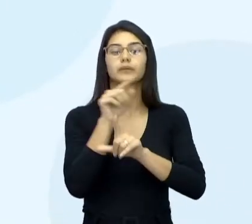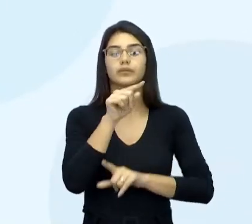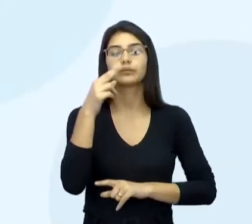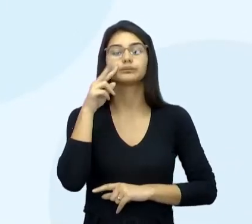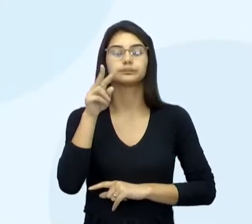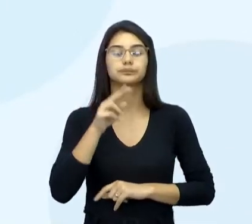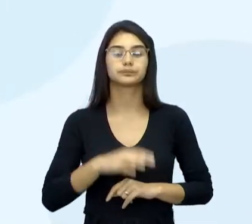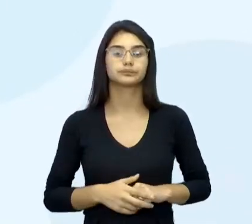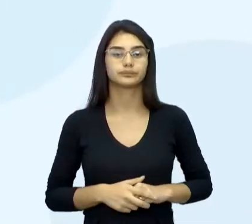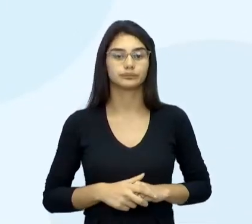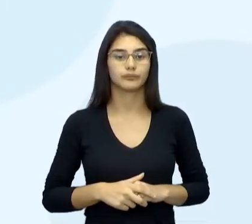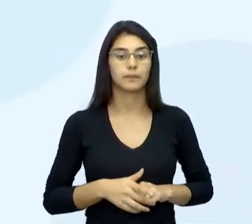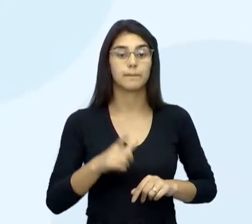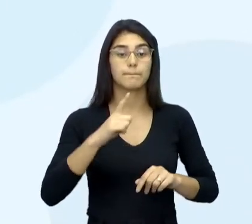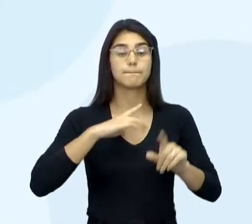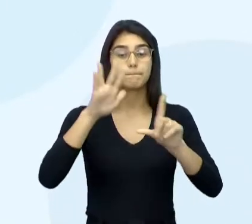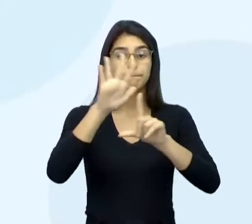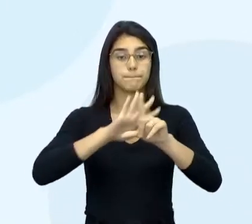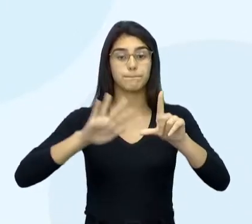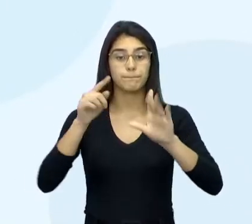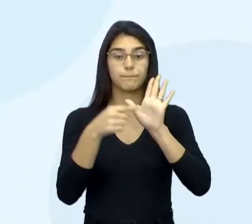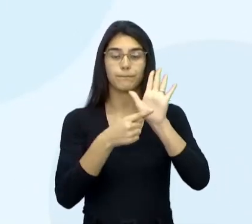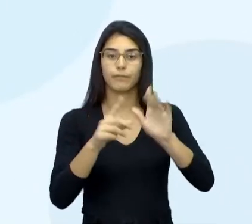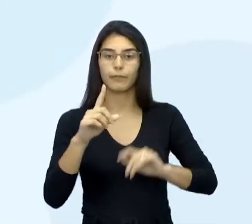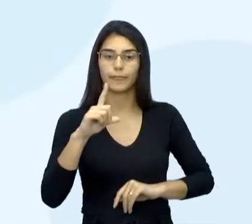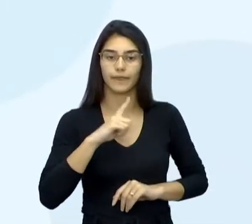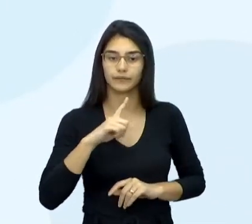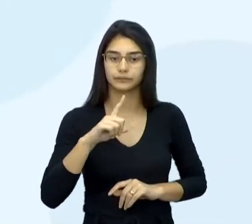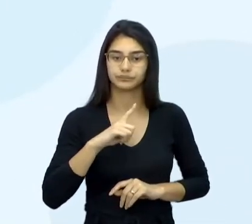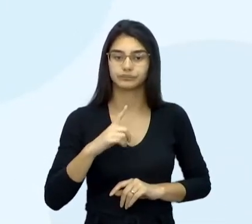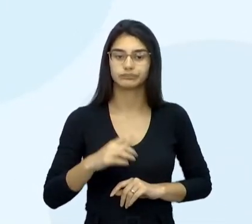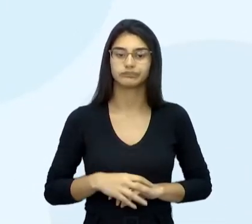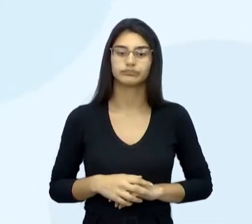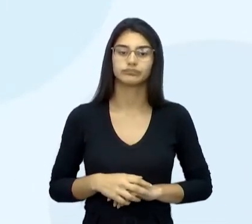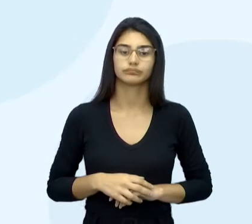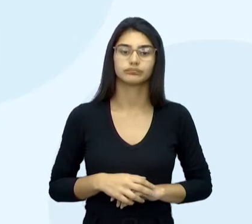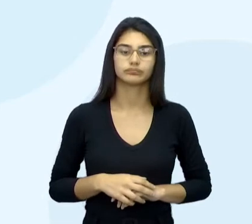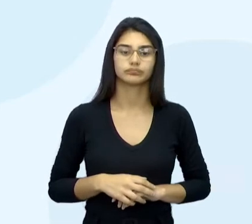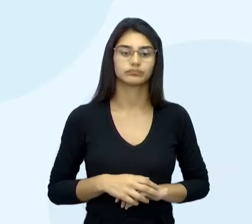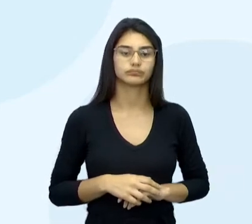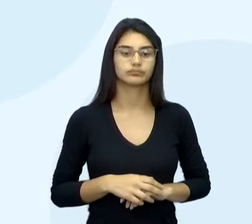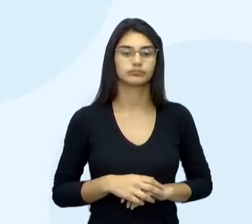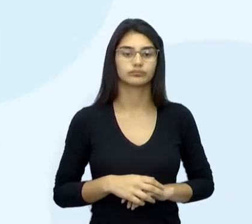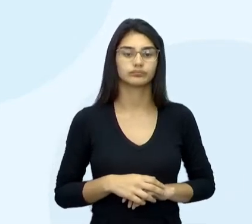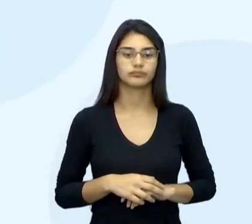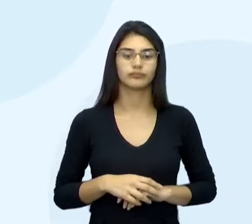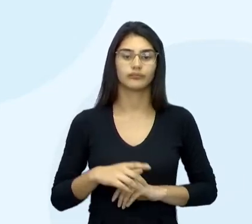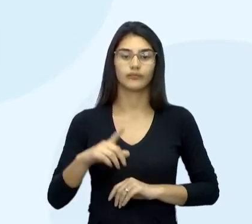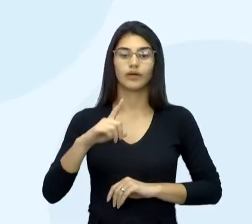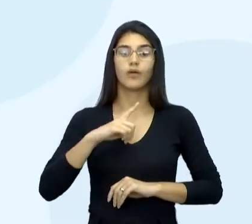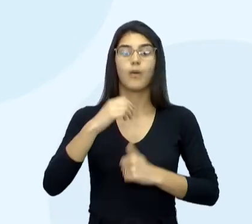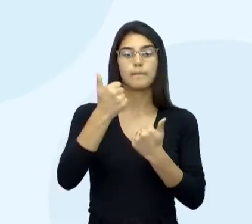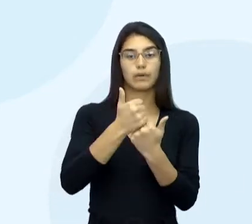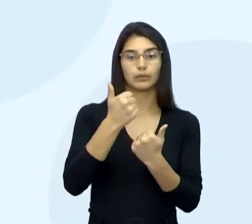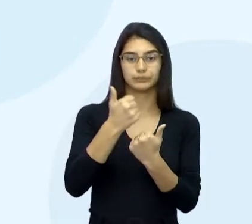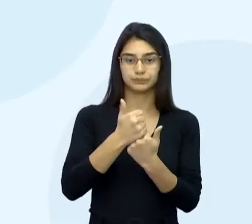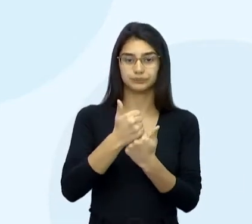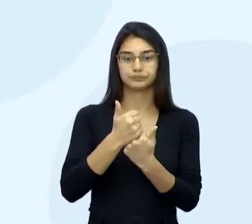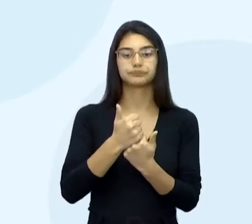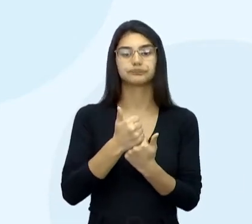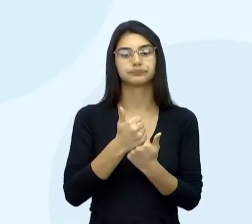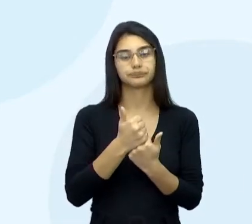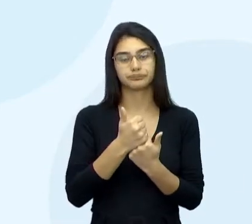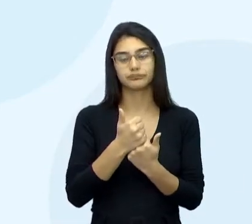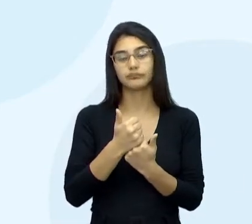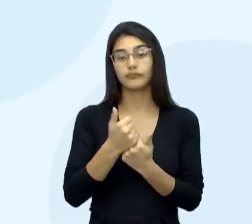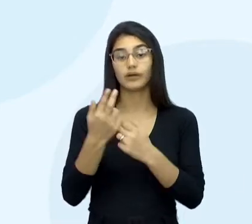ver. Ó. Nessa figura aqui demonstrada, a gente tem aqui, ó, indicado, um apoio. E assim